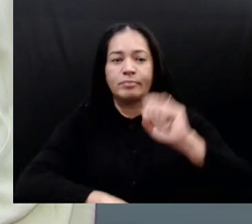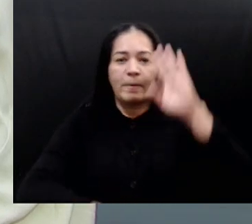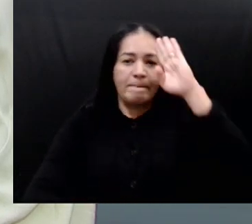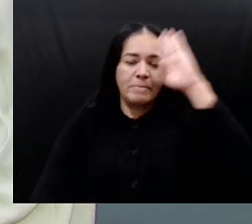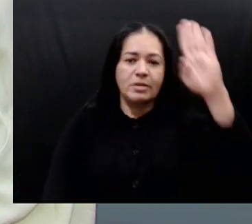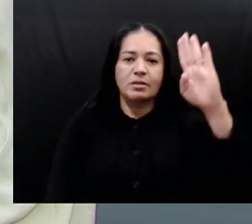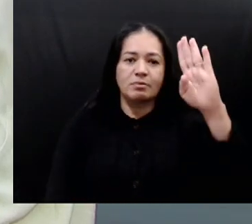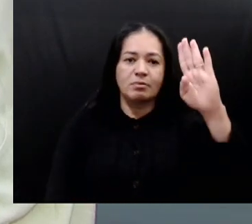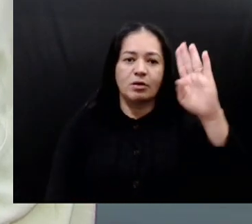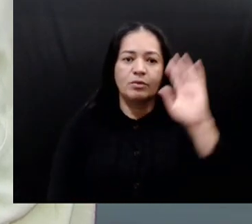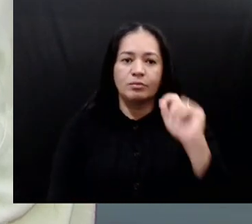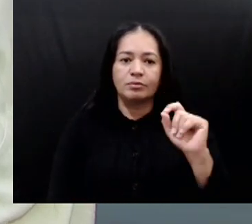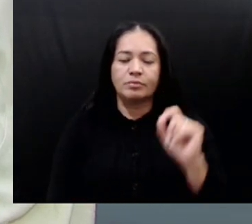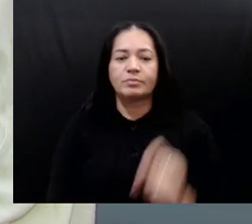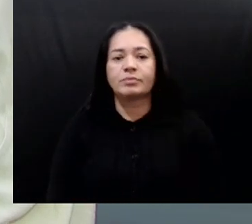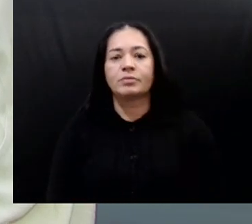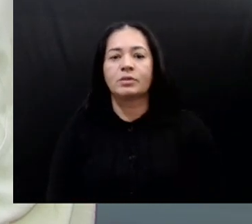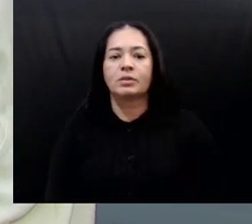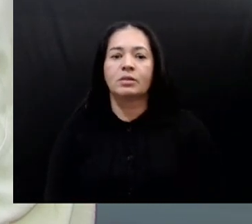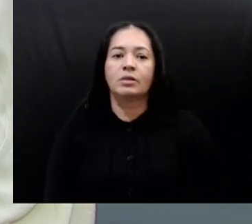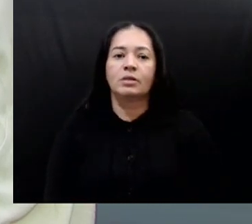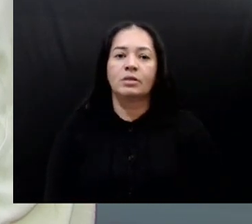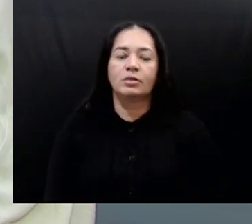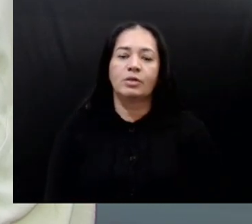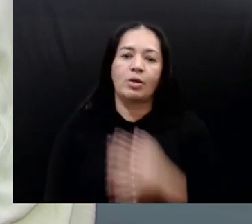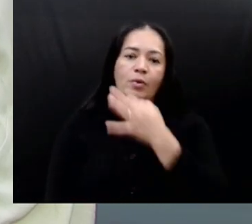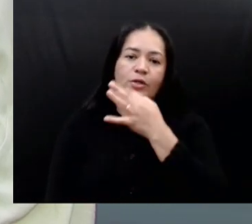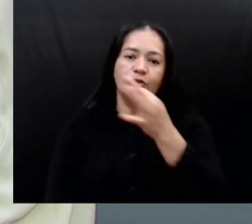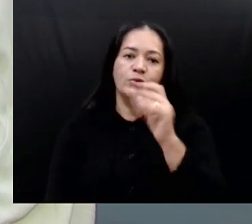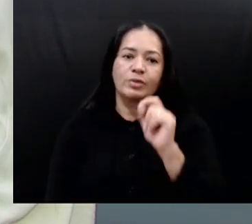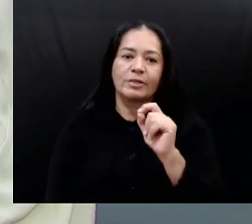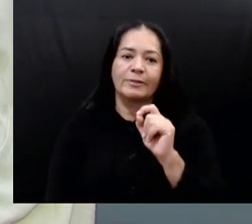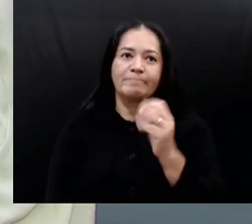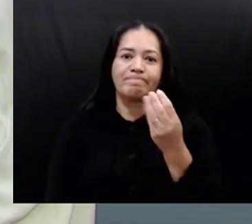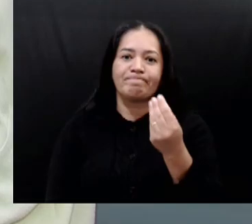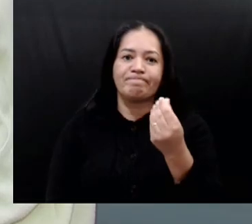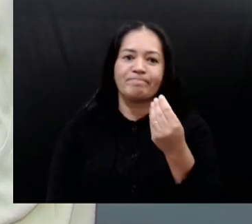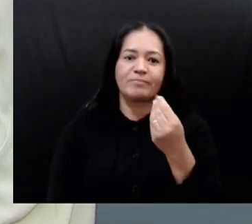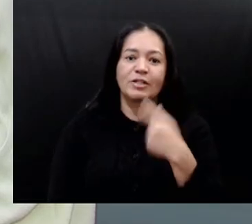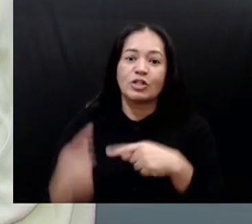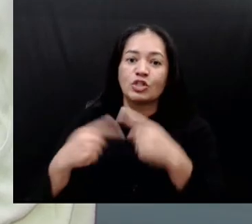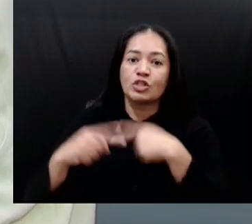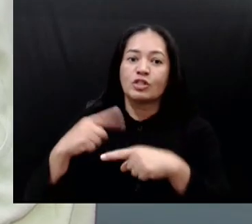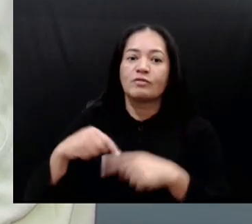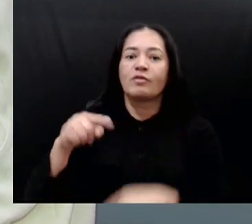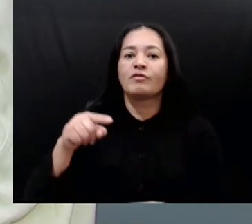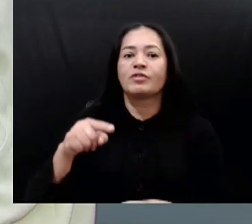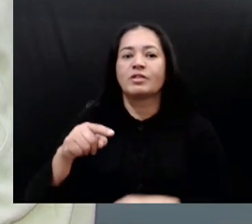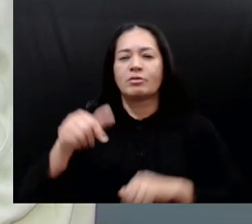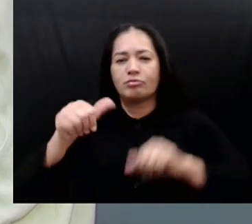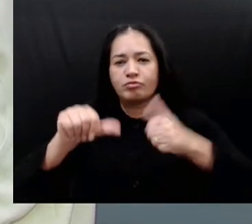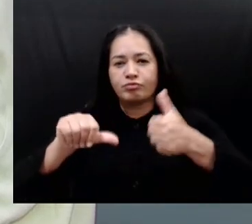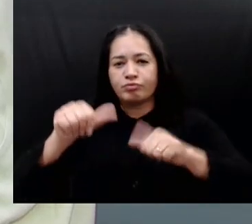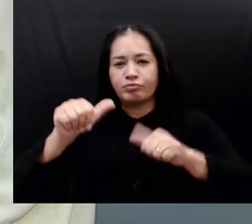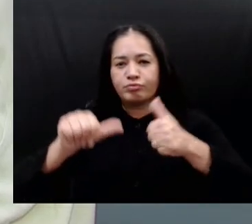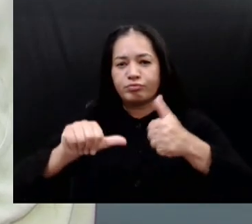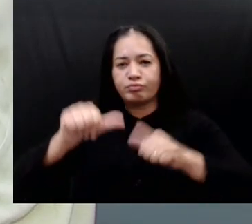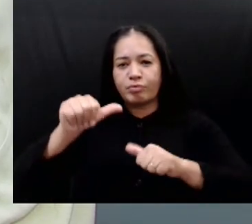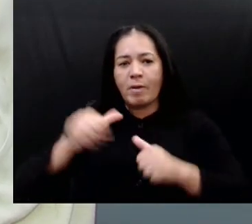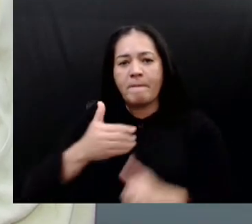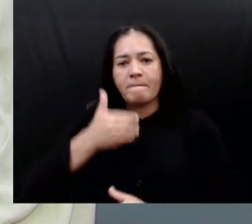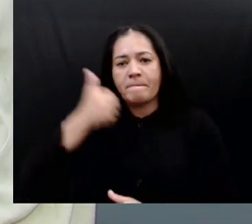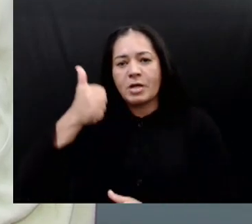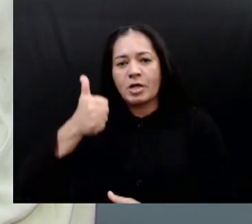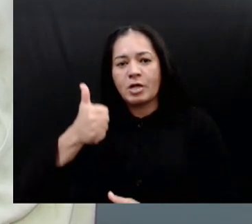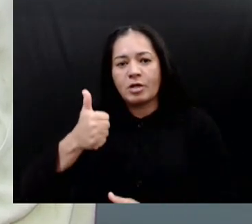stricto sensu, eu acho que ela te desenvolve um senso de análise crítica que uma graduação ou